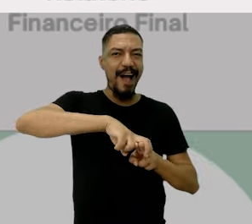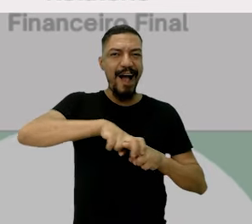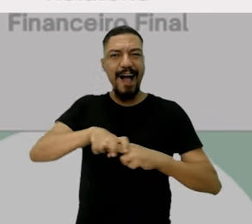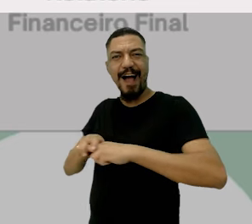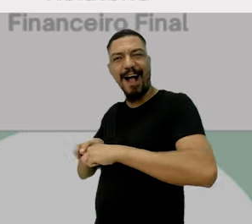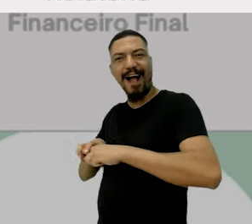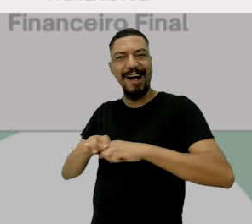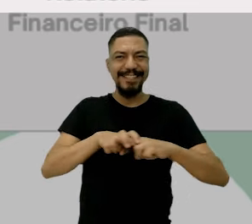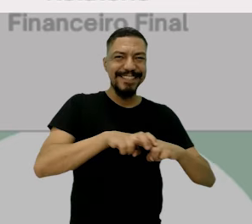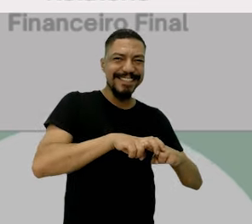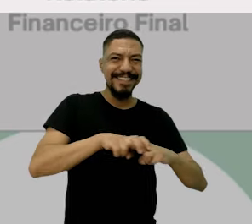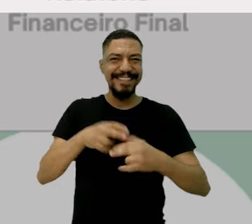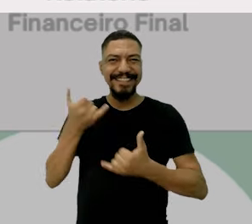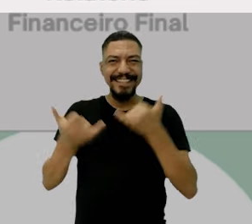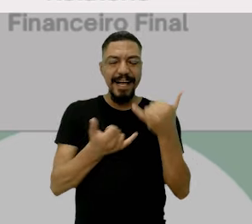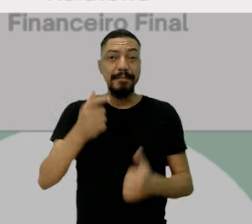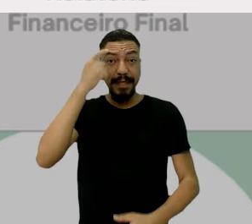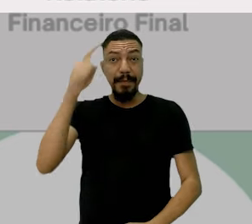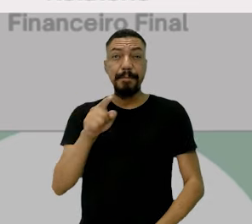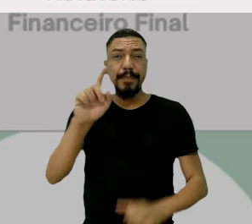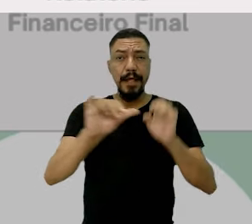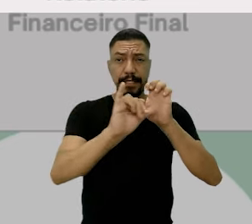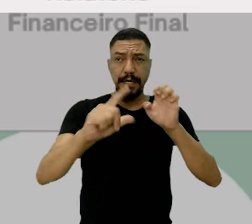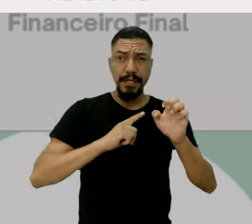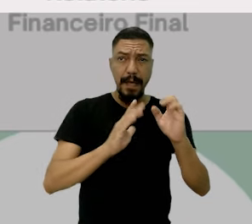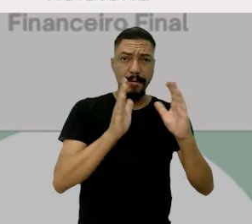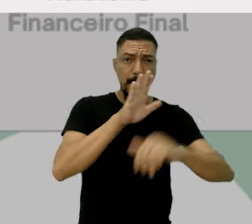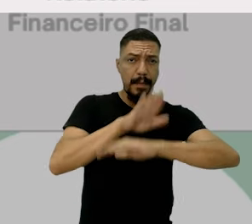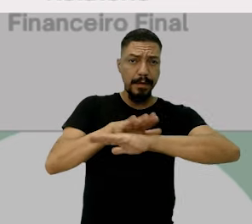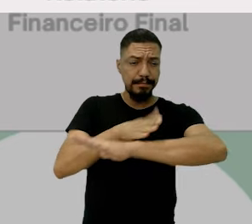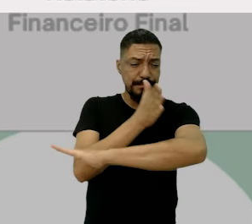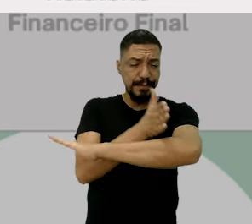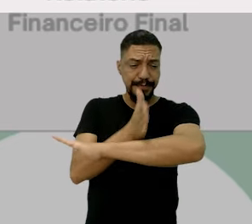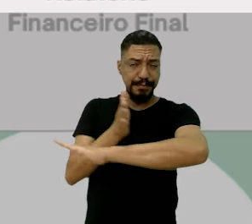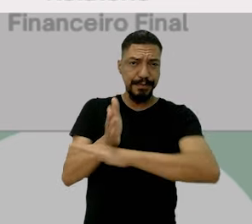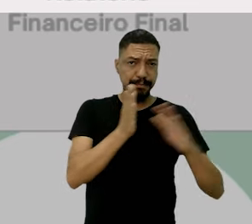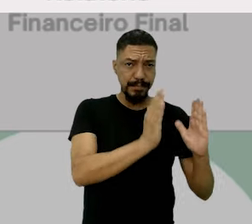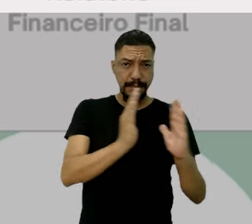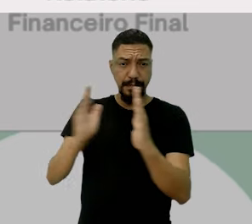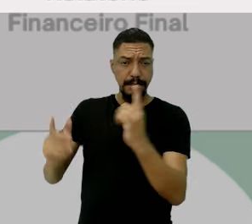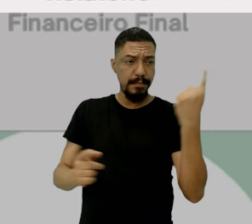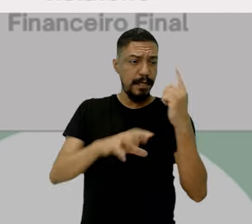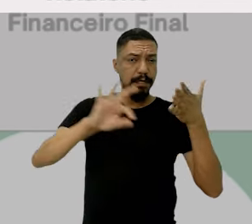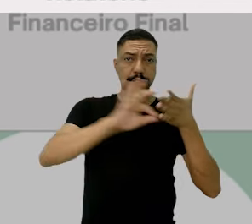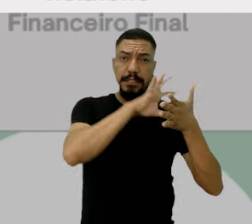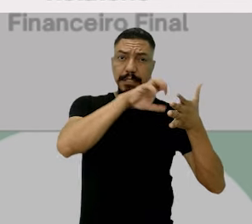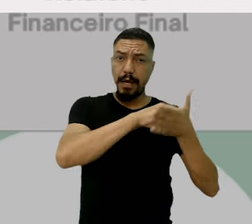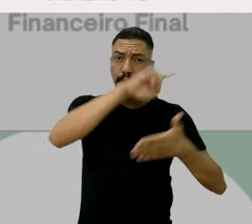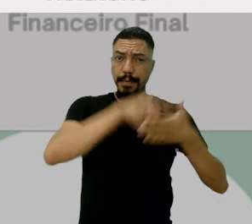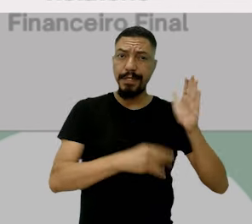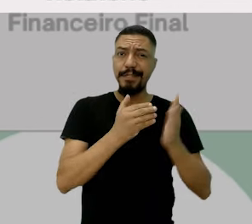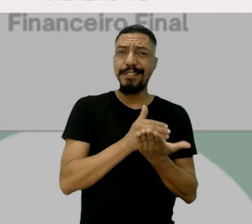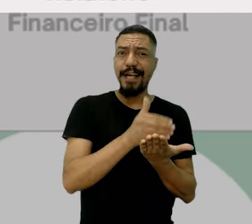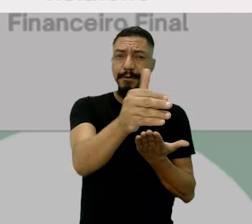Então, só aquele lembrete, né? O edital tem essas fases, da inscrição à documentação inicial, né,